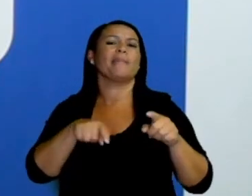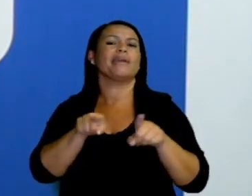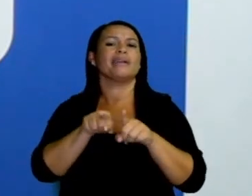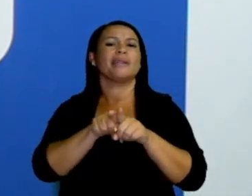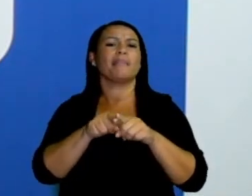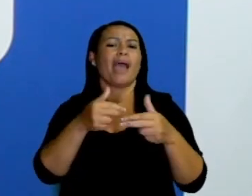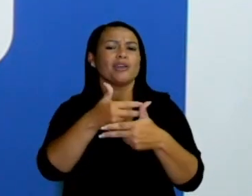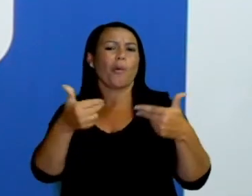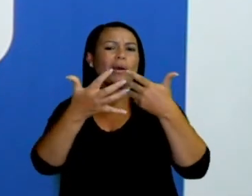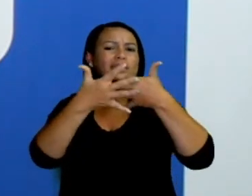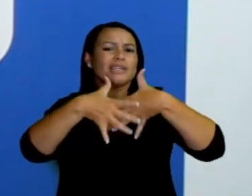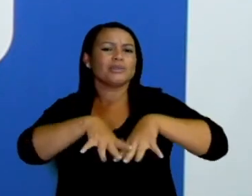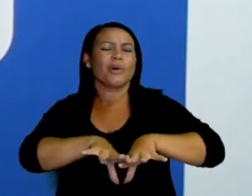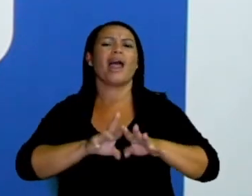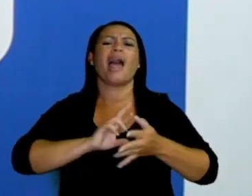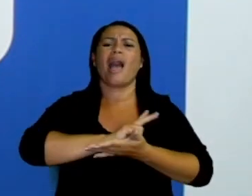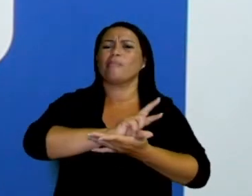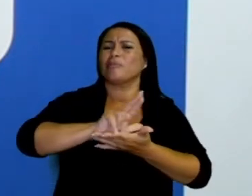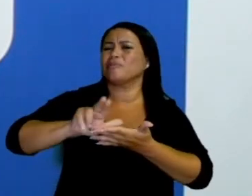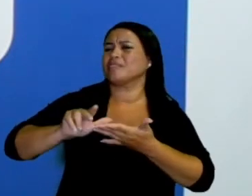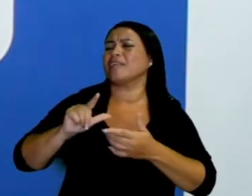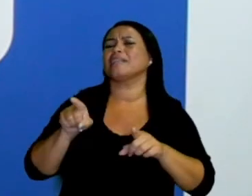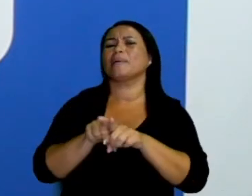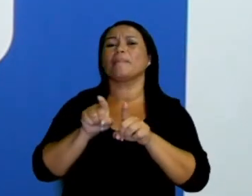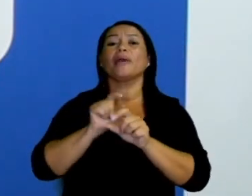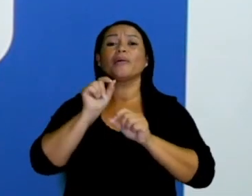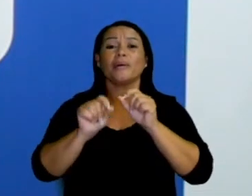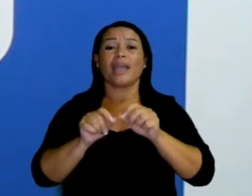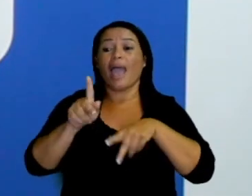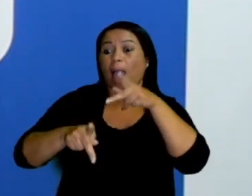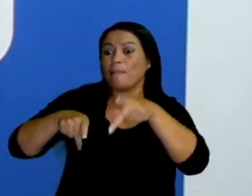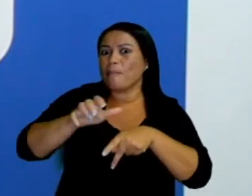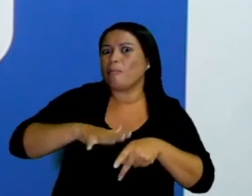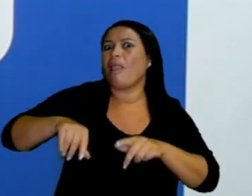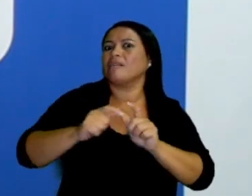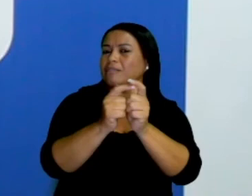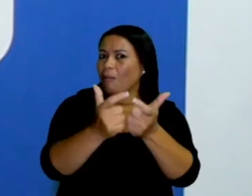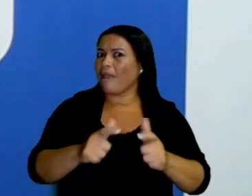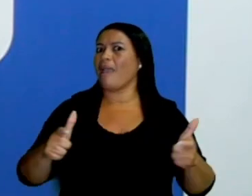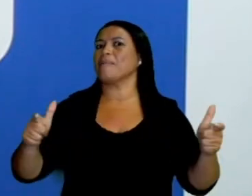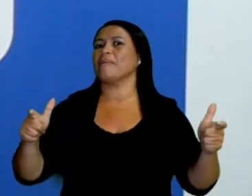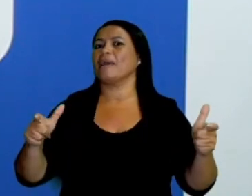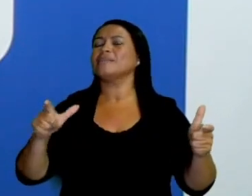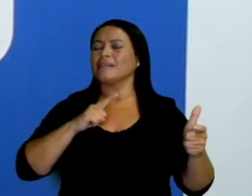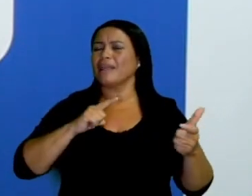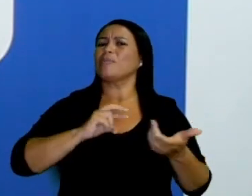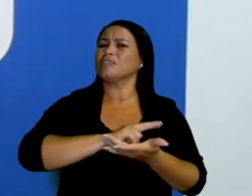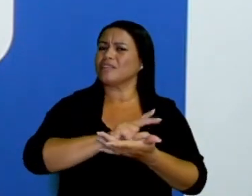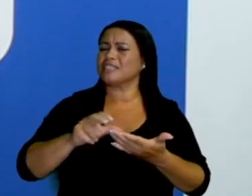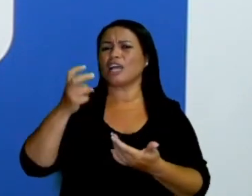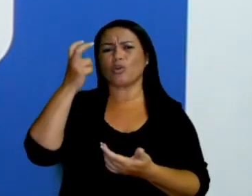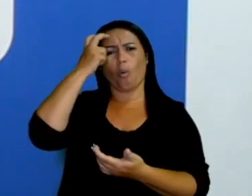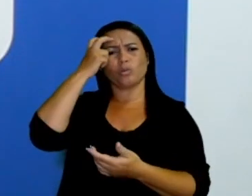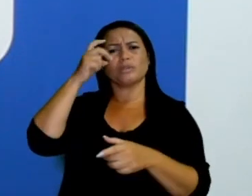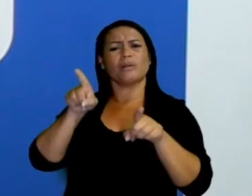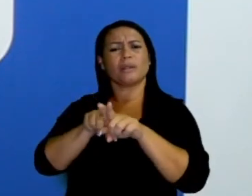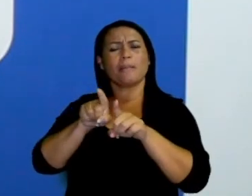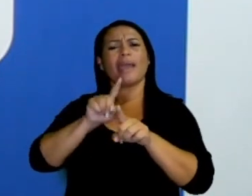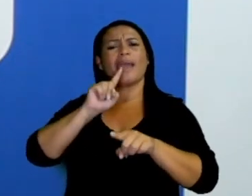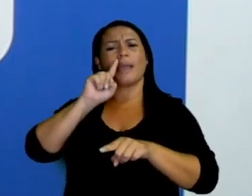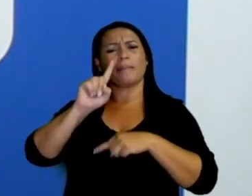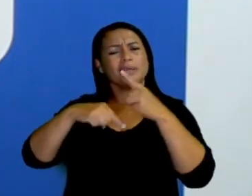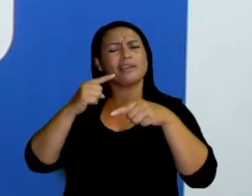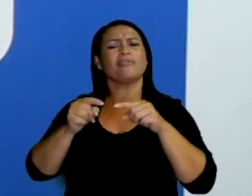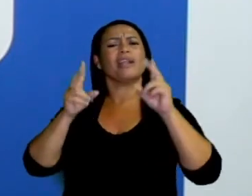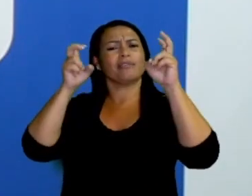recursos naturais, à biodiversidade e, logicamente, a população que é imensa. A gente tem uma diversidade cultural também que vai ser abordado em temas mais à